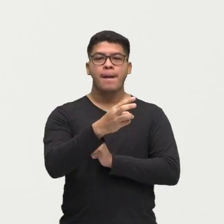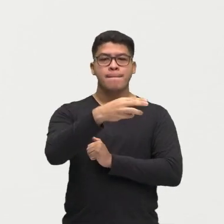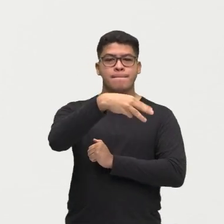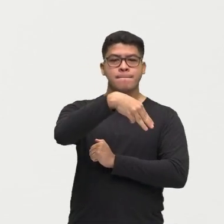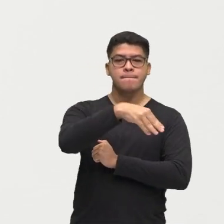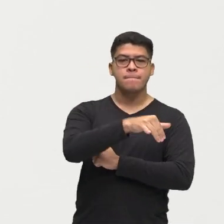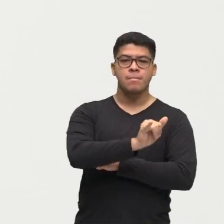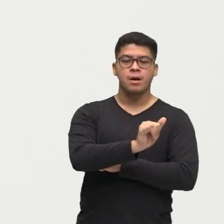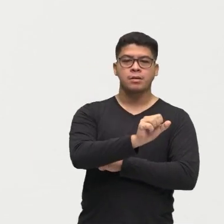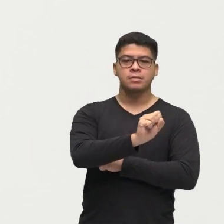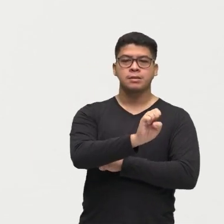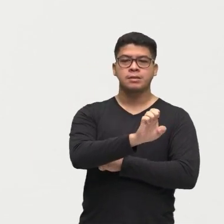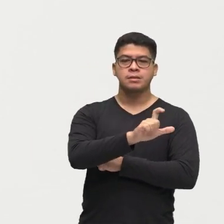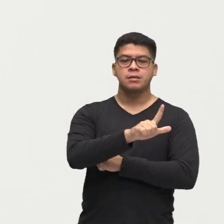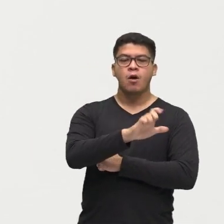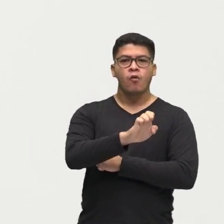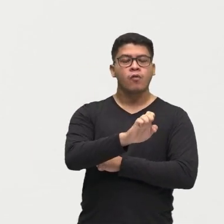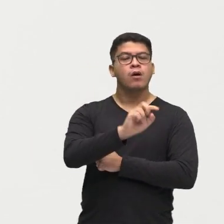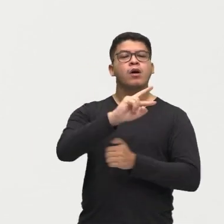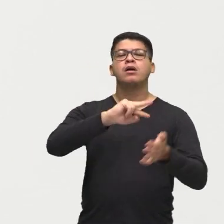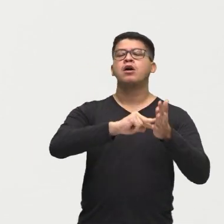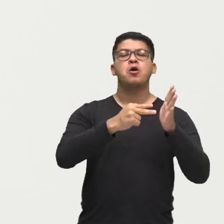pronome reflexivo que acompanha